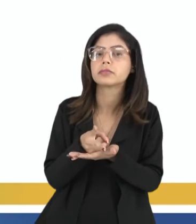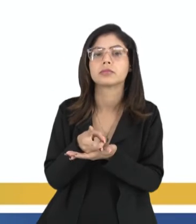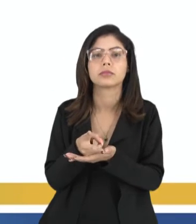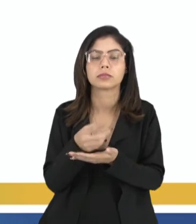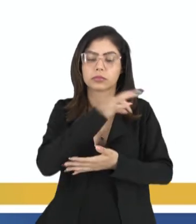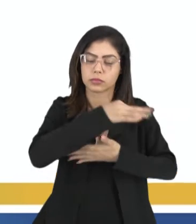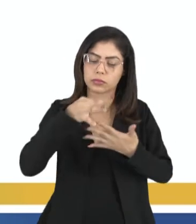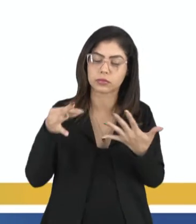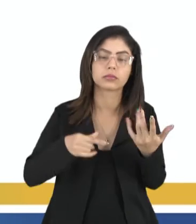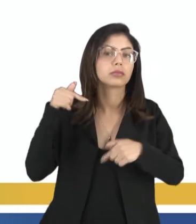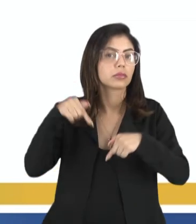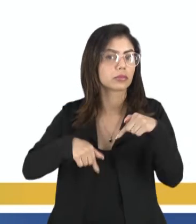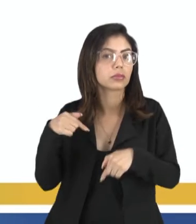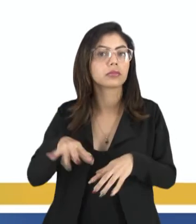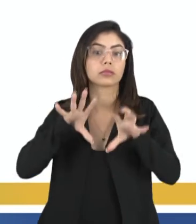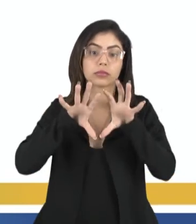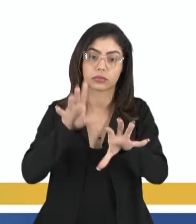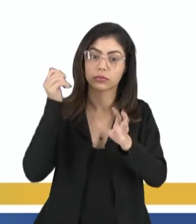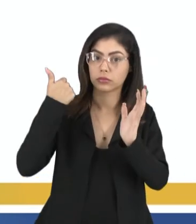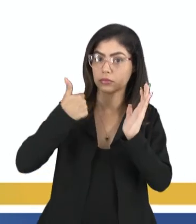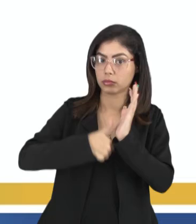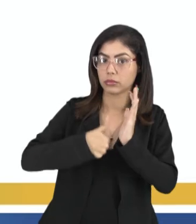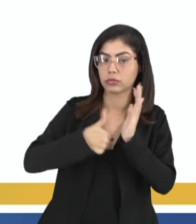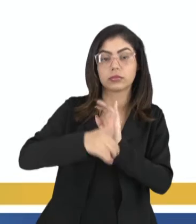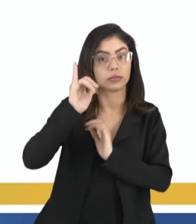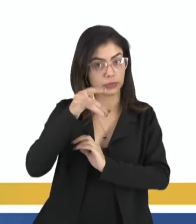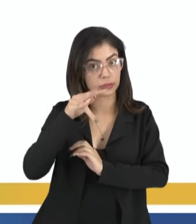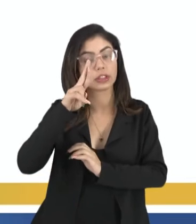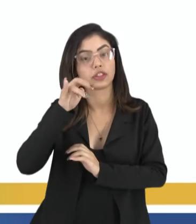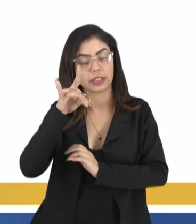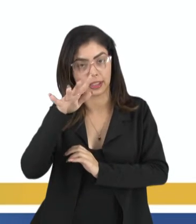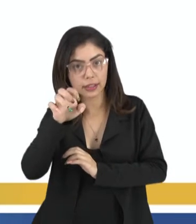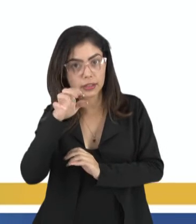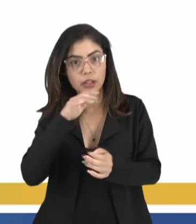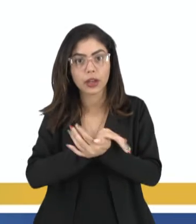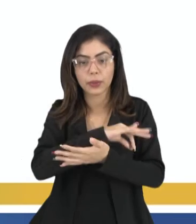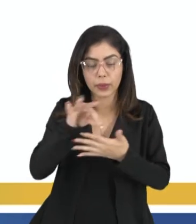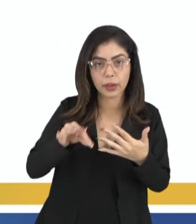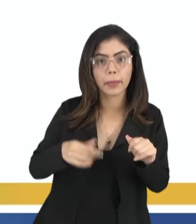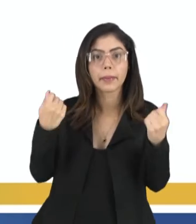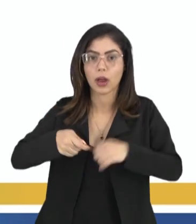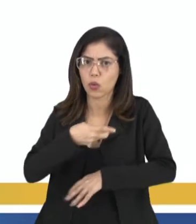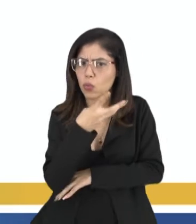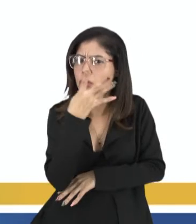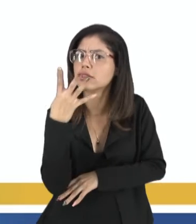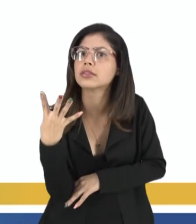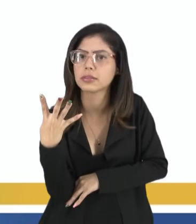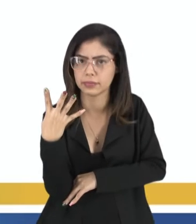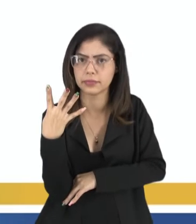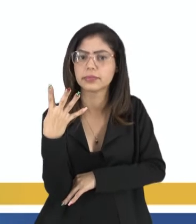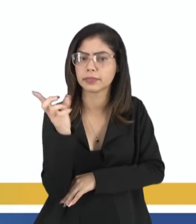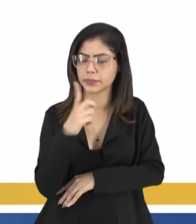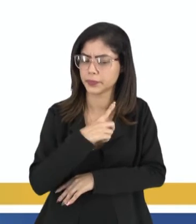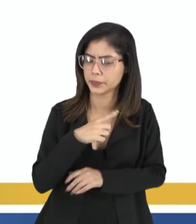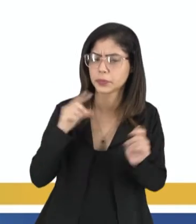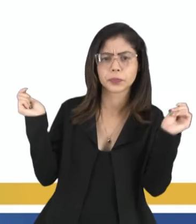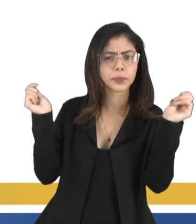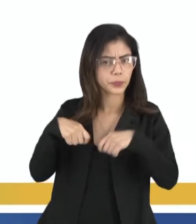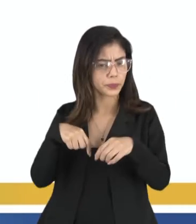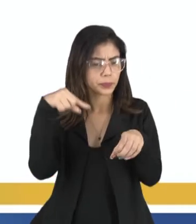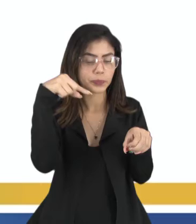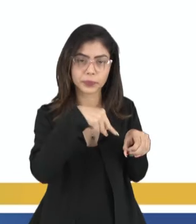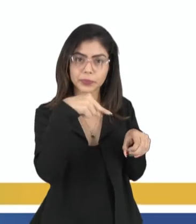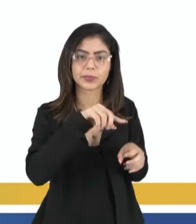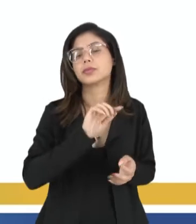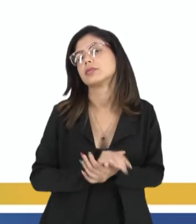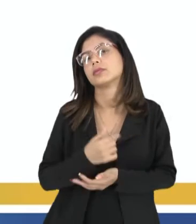elemento químico, a identidade desse elemento é a quantidade de prótons que ele possui em seu núcleo e